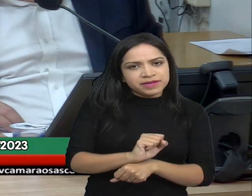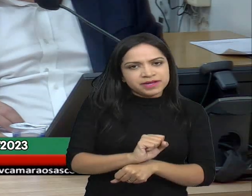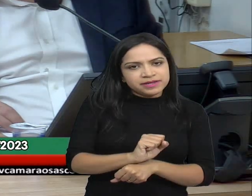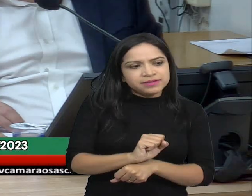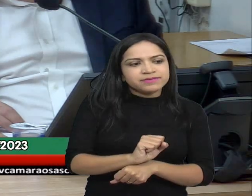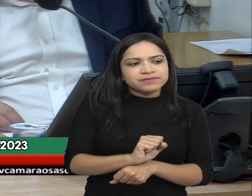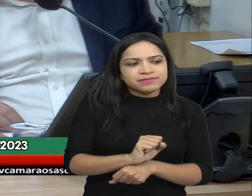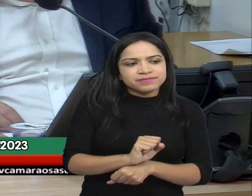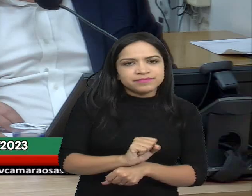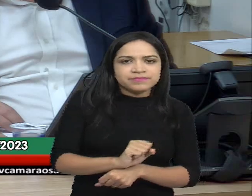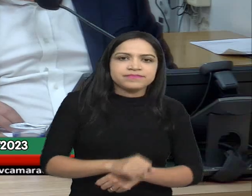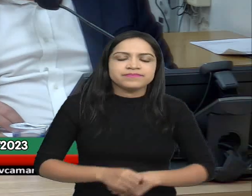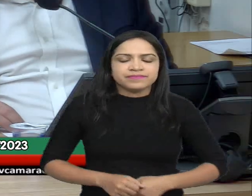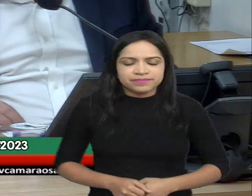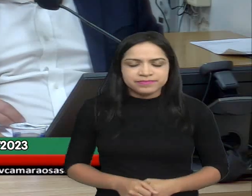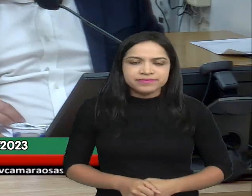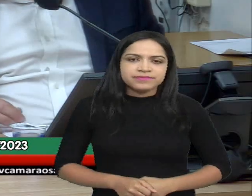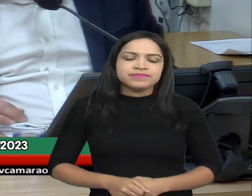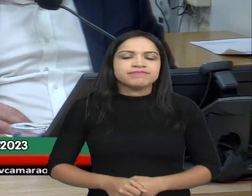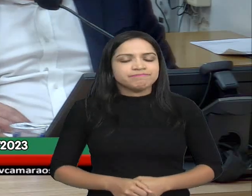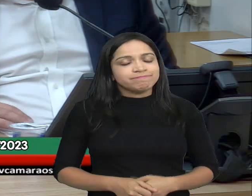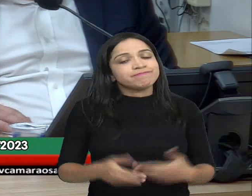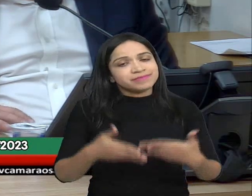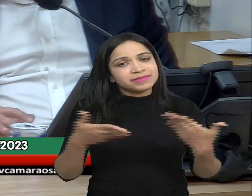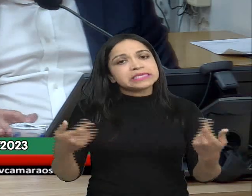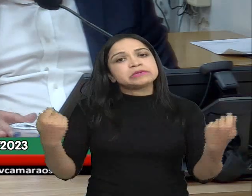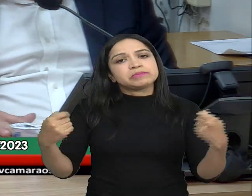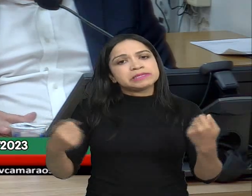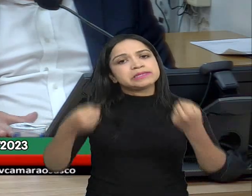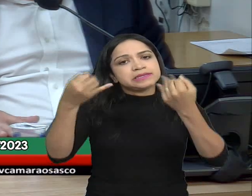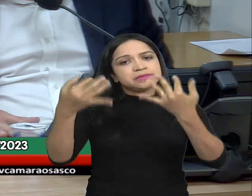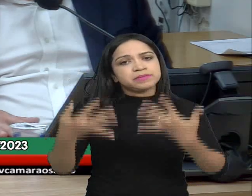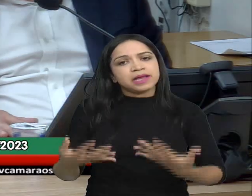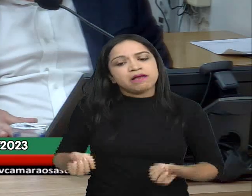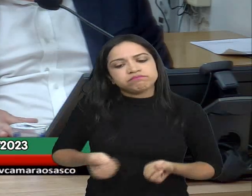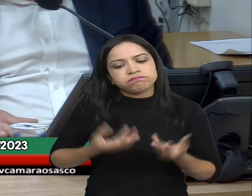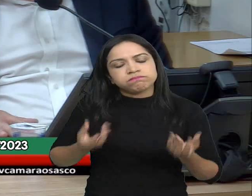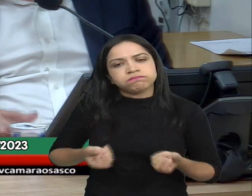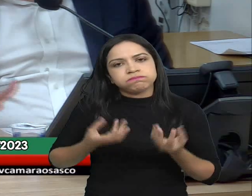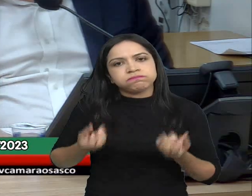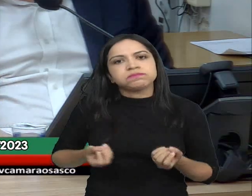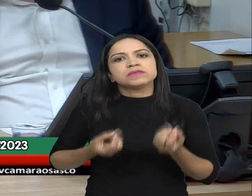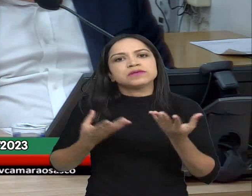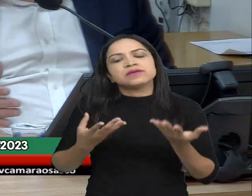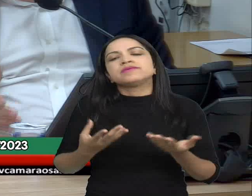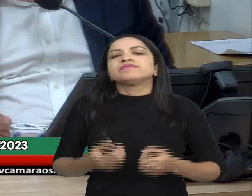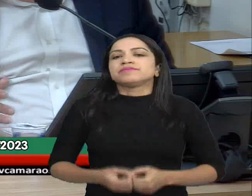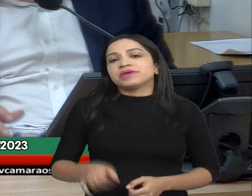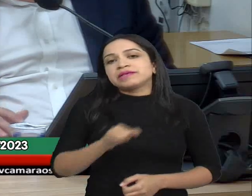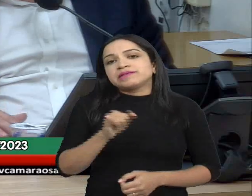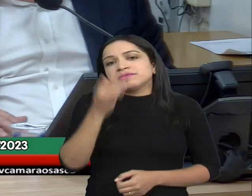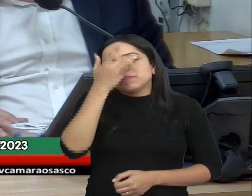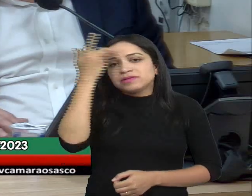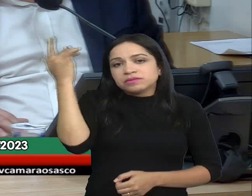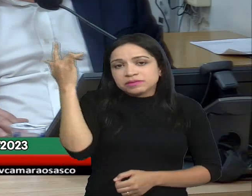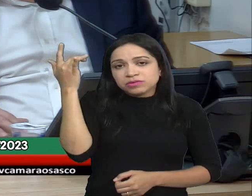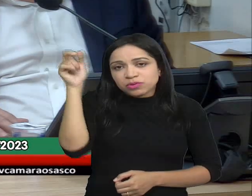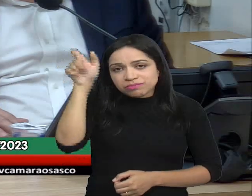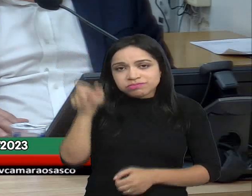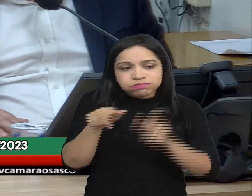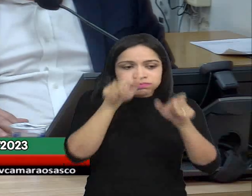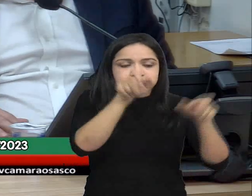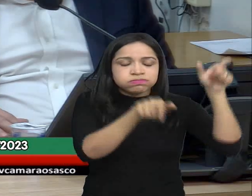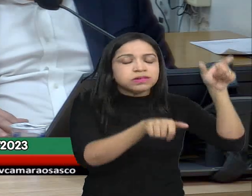né? Que possam infartar. É isso, doutor? É isso. Aumenta bem mais a incidência porque ela não tem o hormônio que